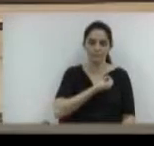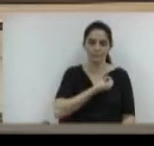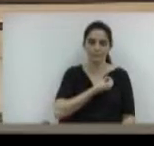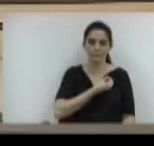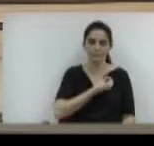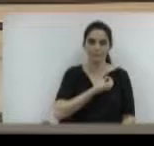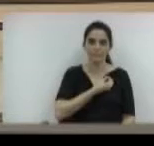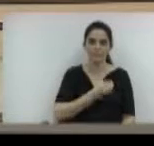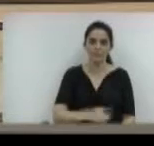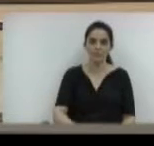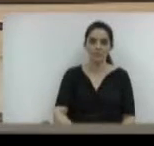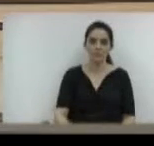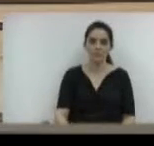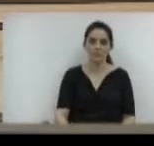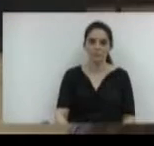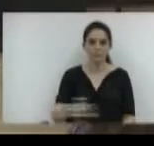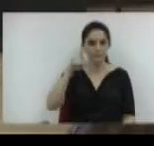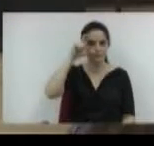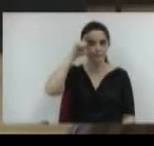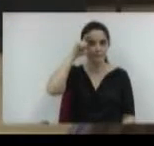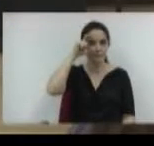José Faride.